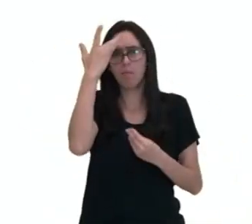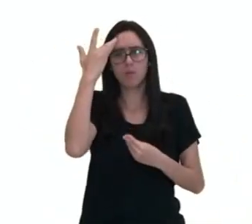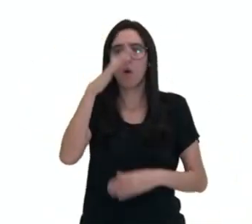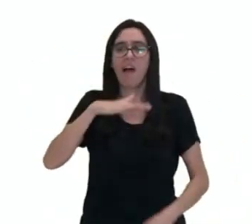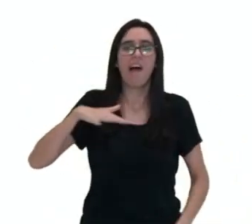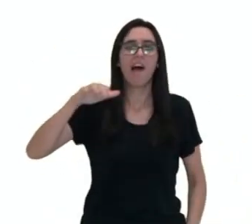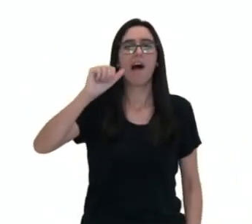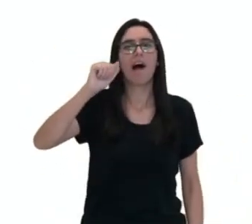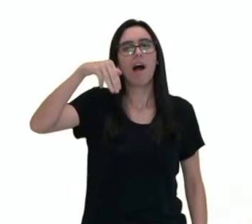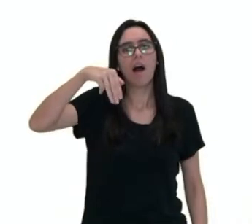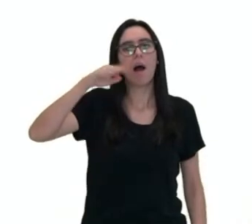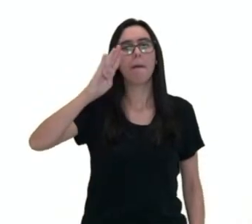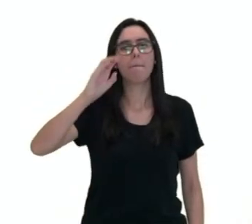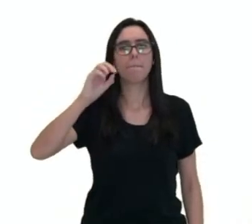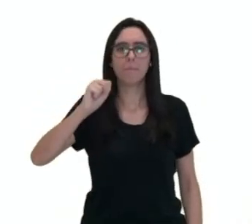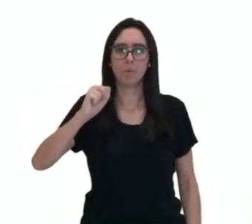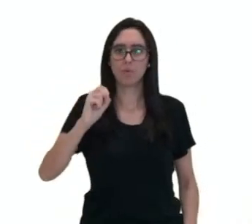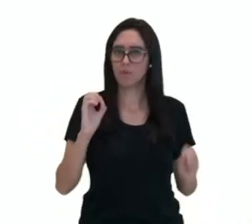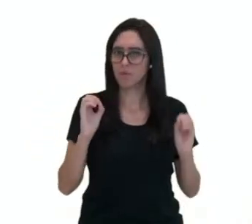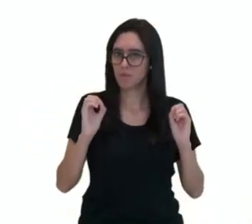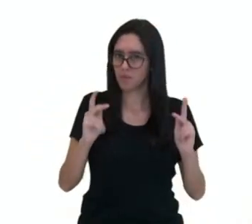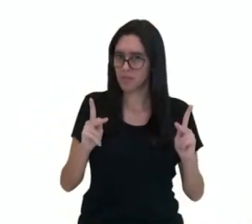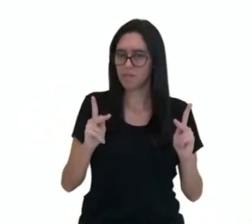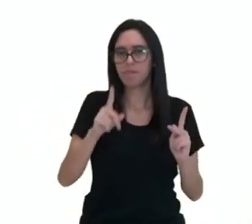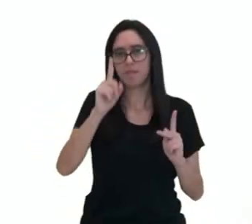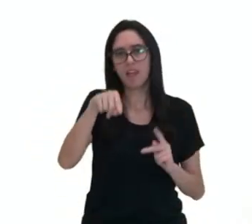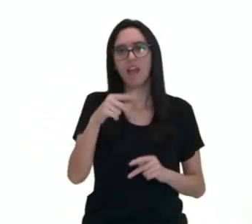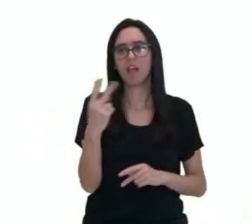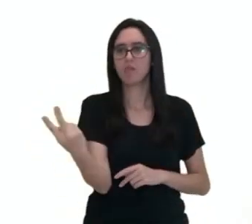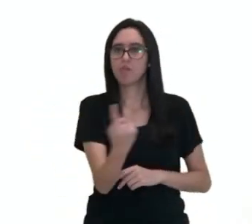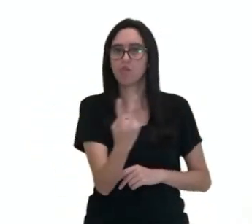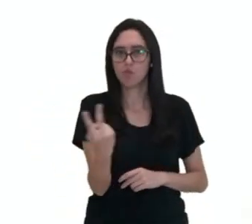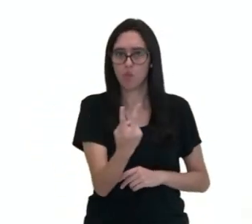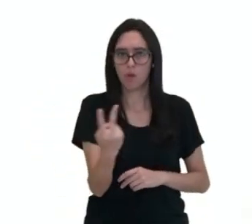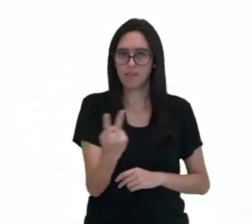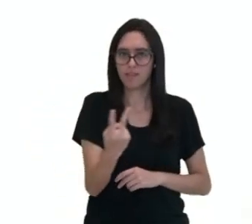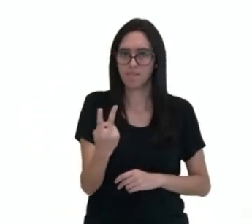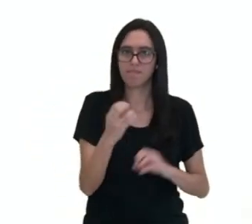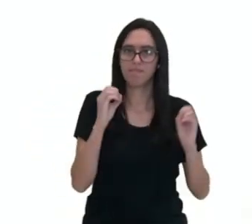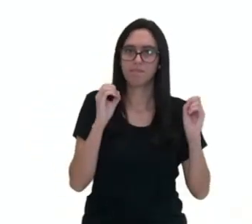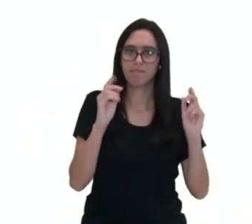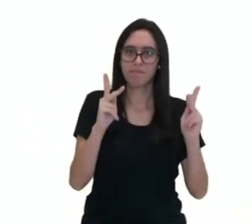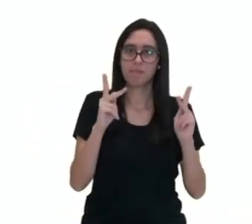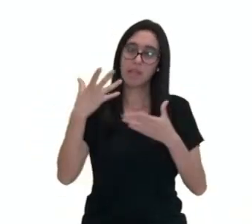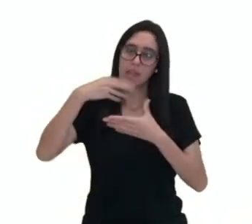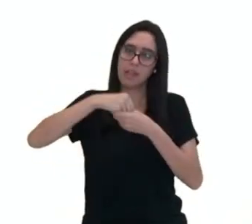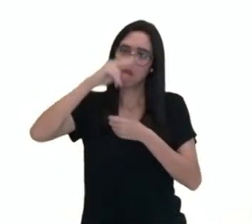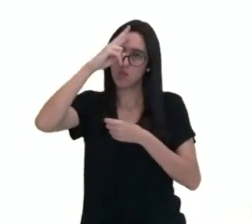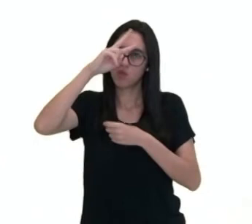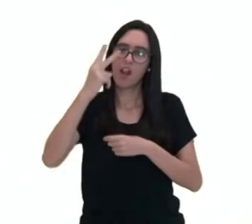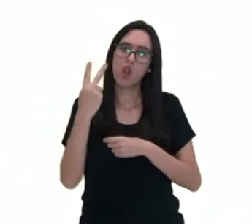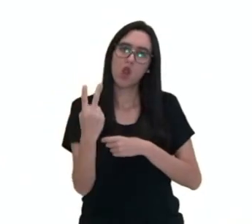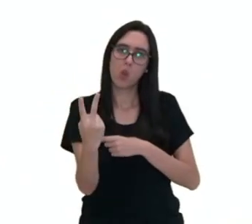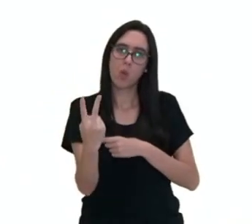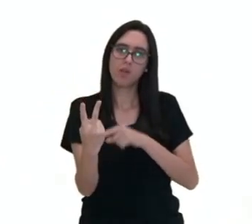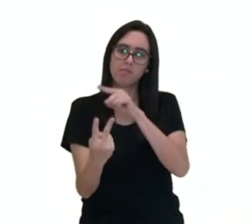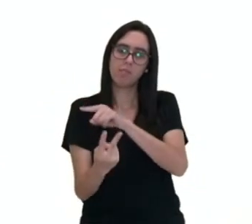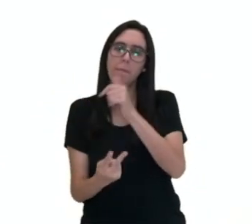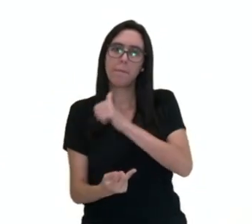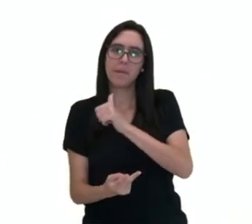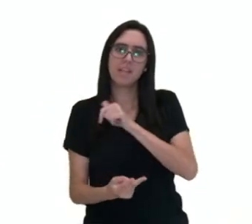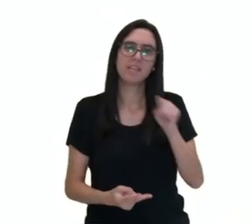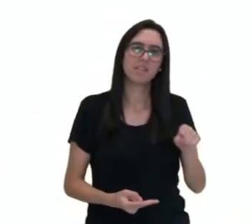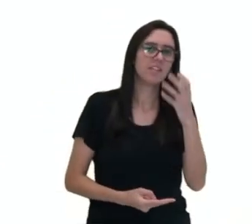sentido numérico, certo? Por se referir a dois, né? Nesse caso, dois personagens do conto.